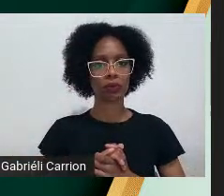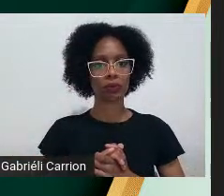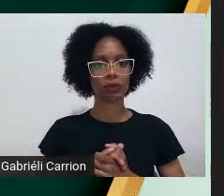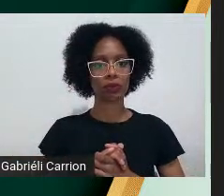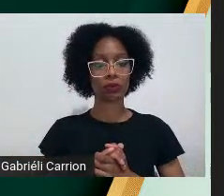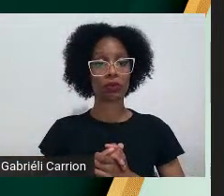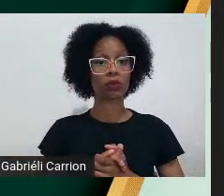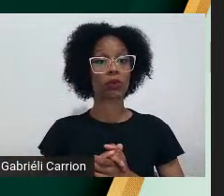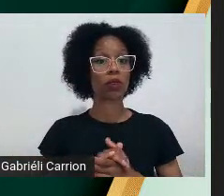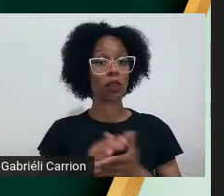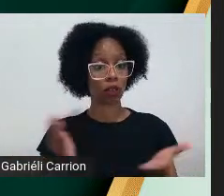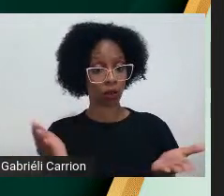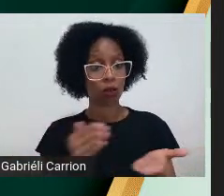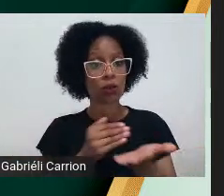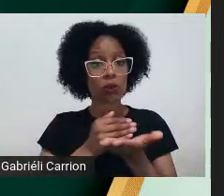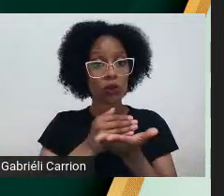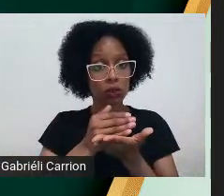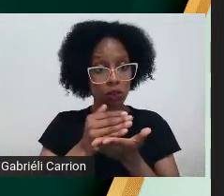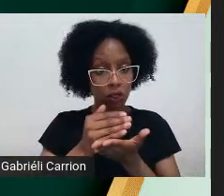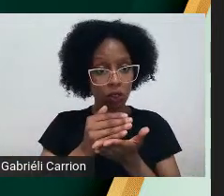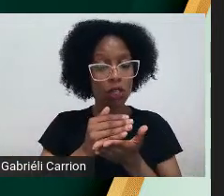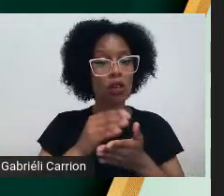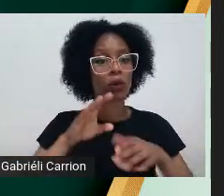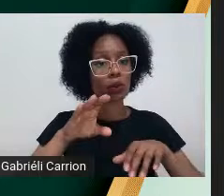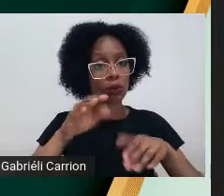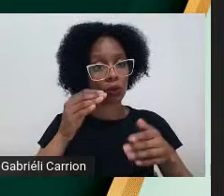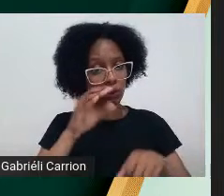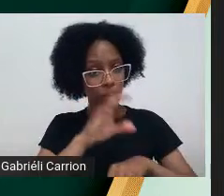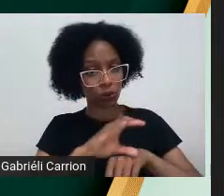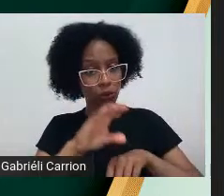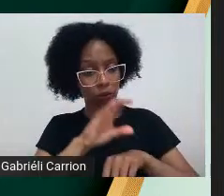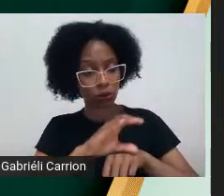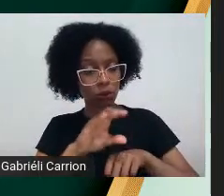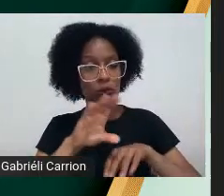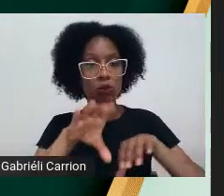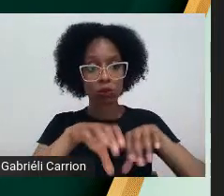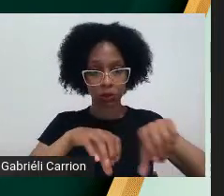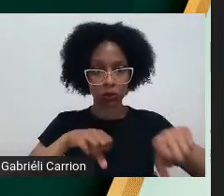A seguir, teremos a outorga do grau para os graduandos e graduandas.